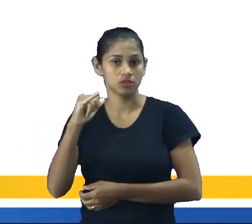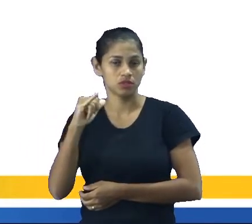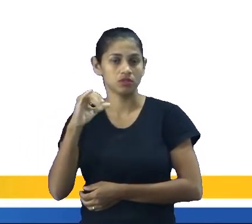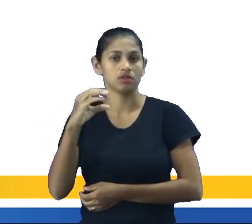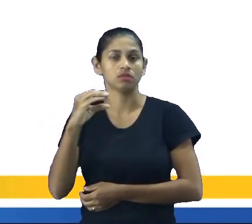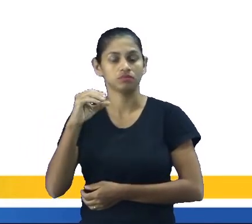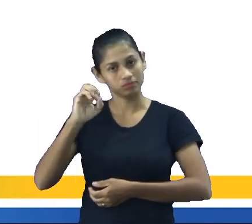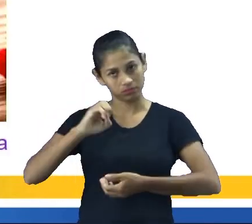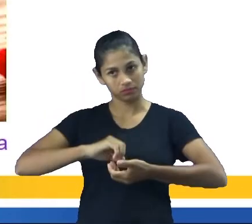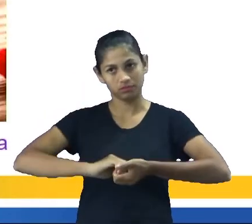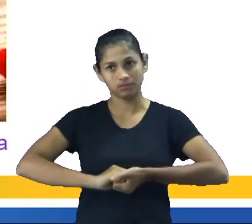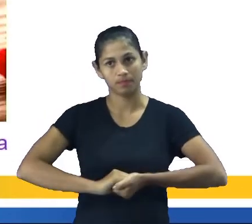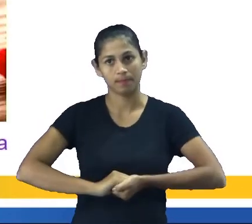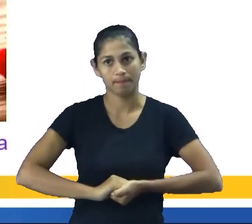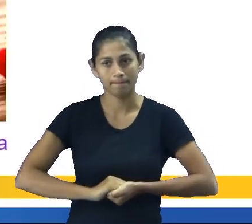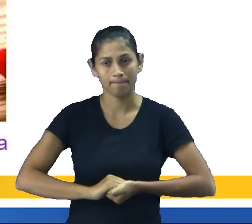metílico.